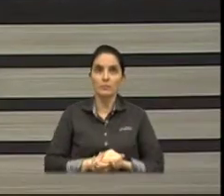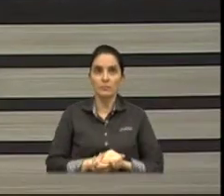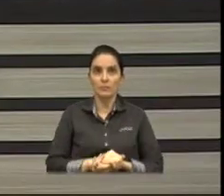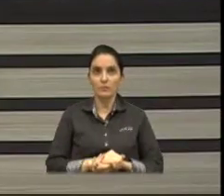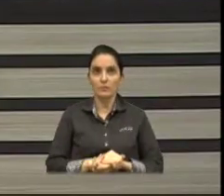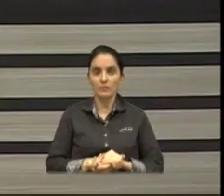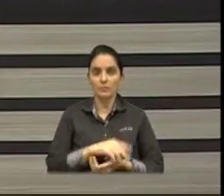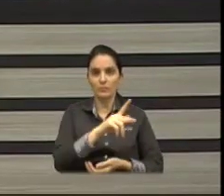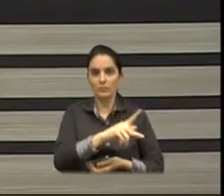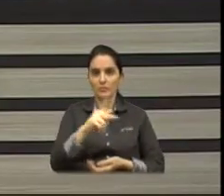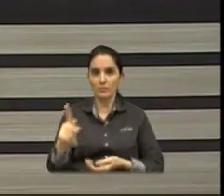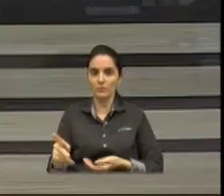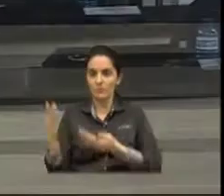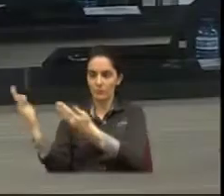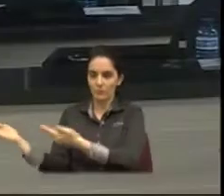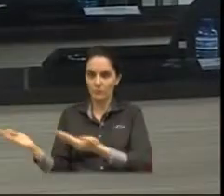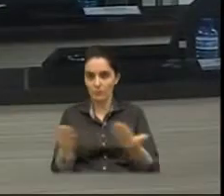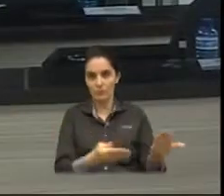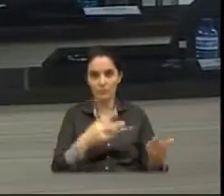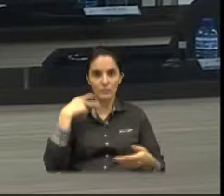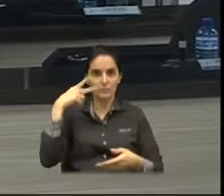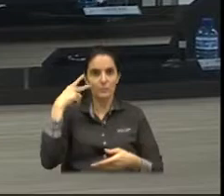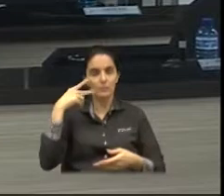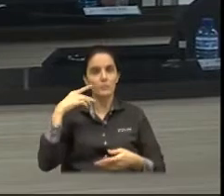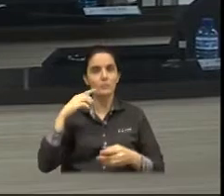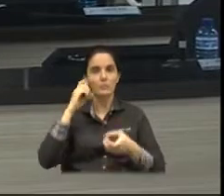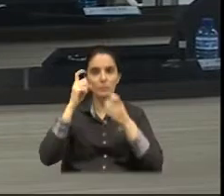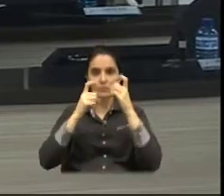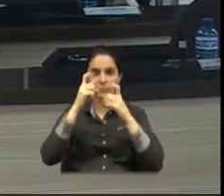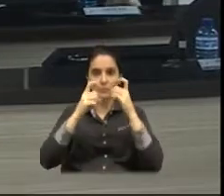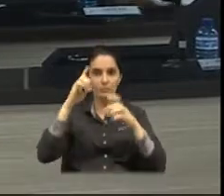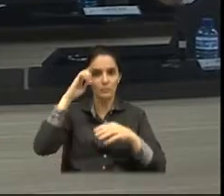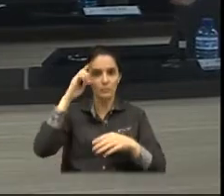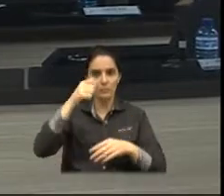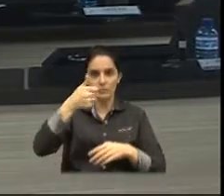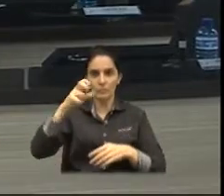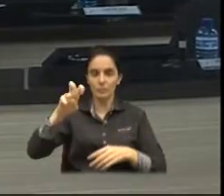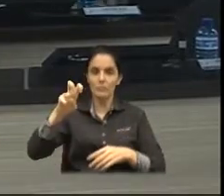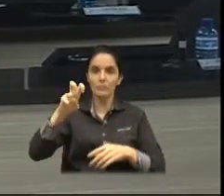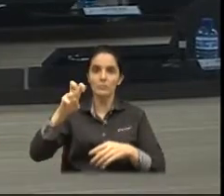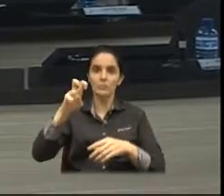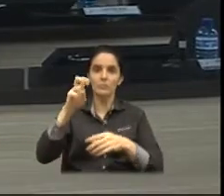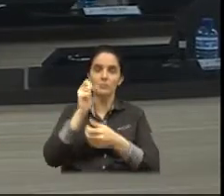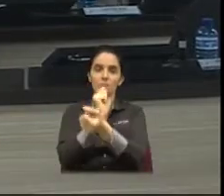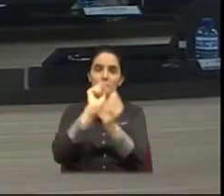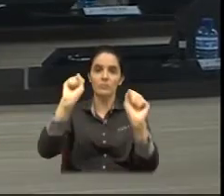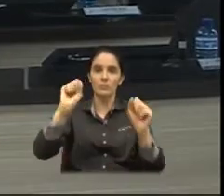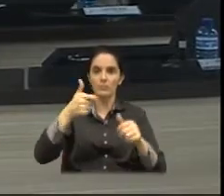Essa presidência convoca os senhores vereadores para a sessão a ser realizada em 15 de maio de